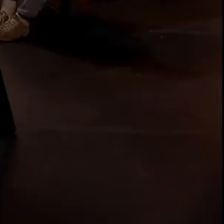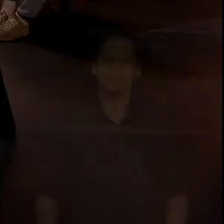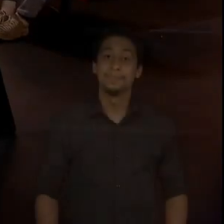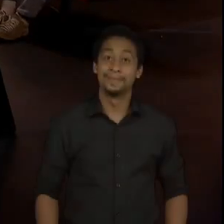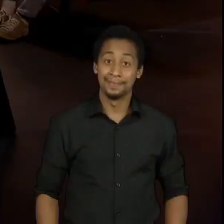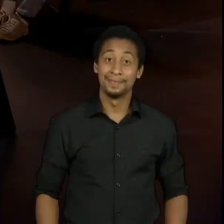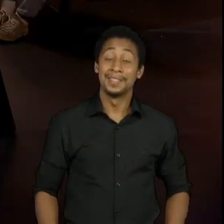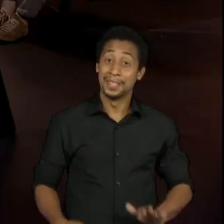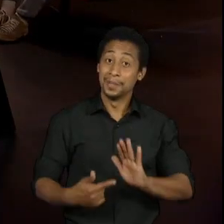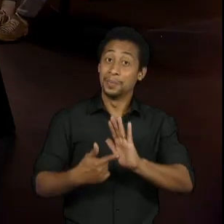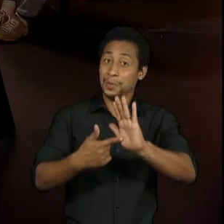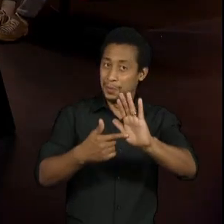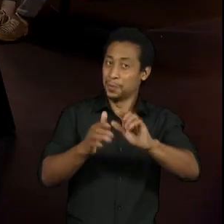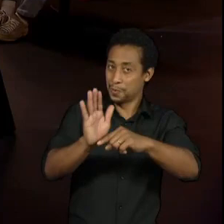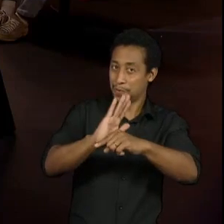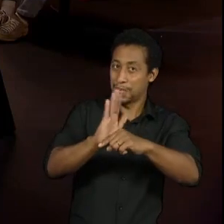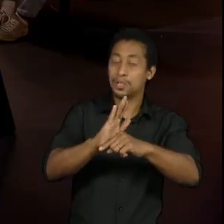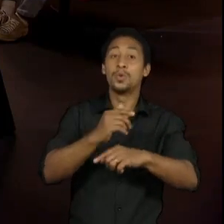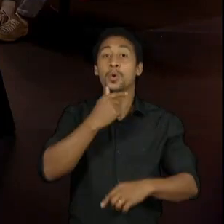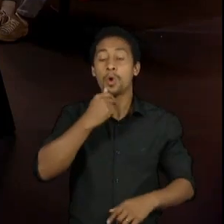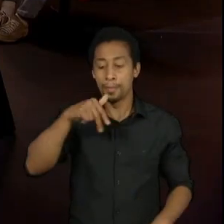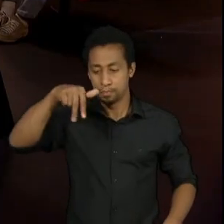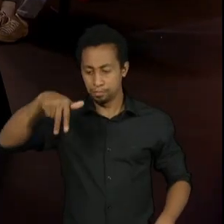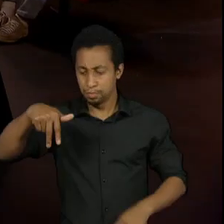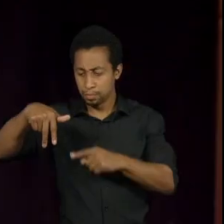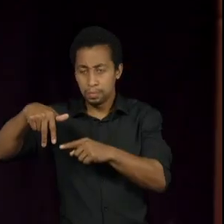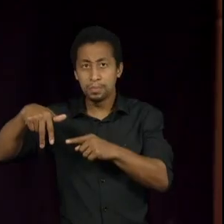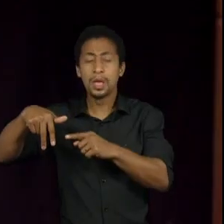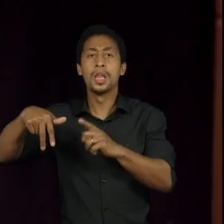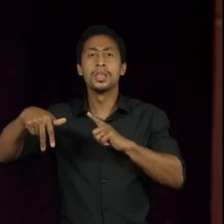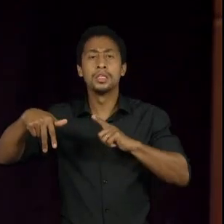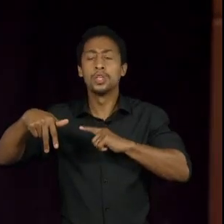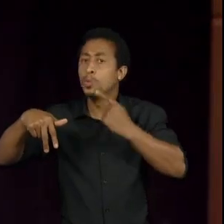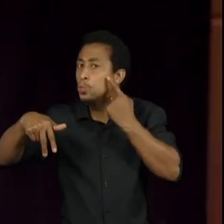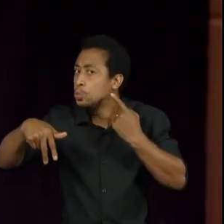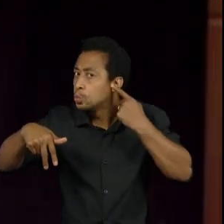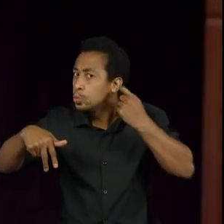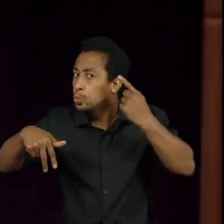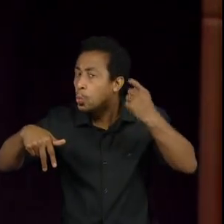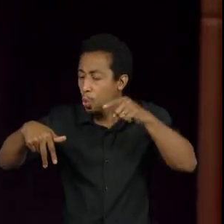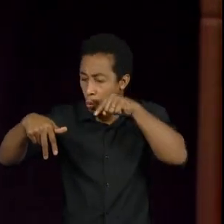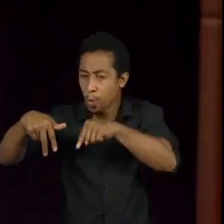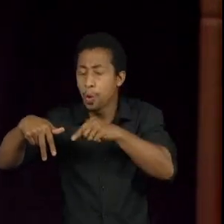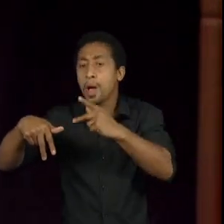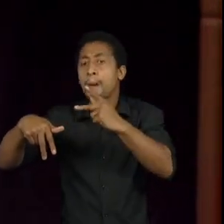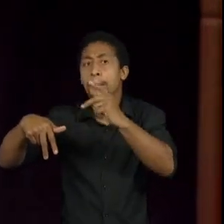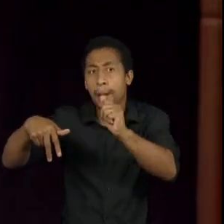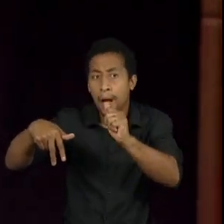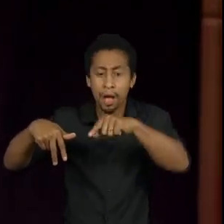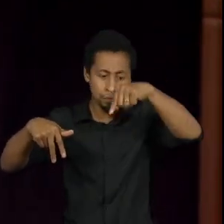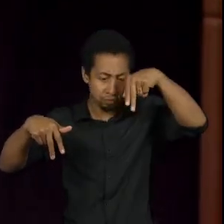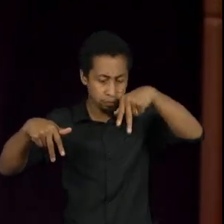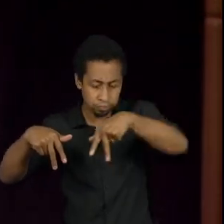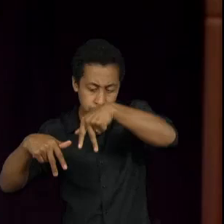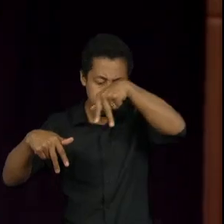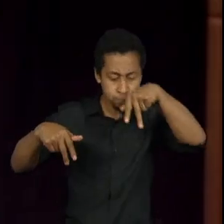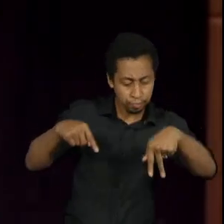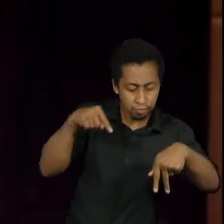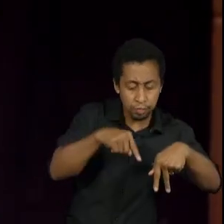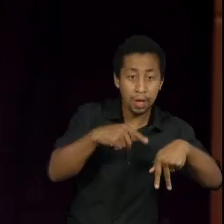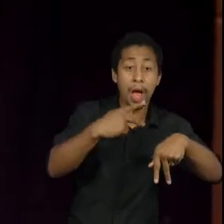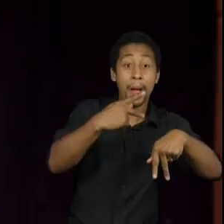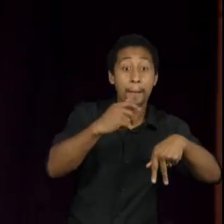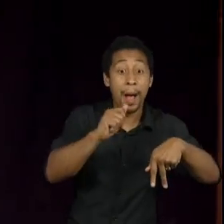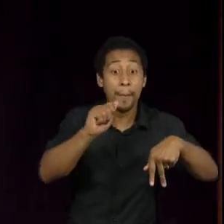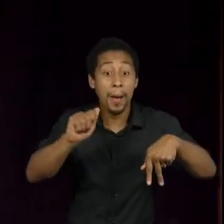Que ela está gravada na nossa mente e que quando o compositor acerta